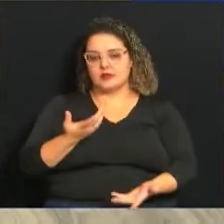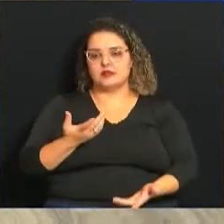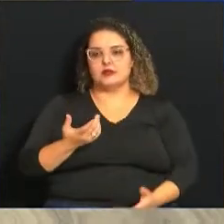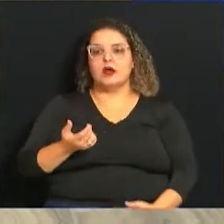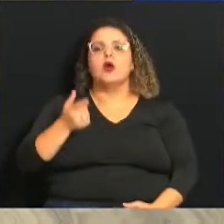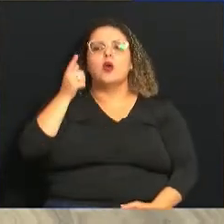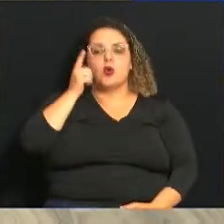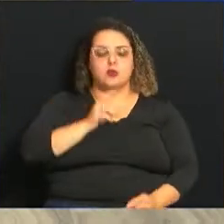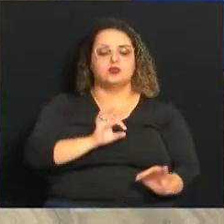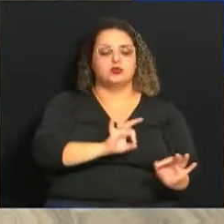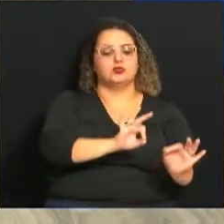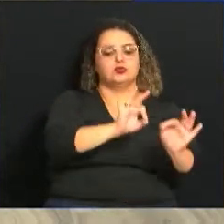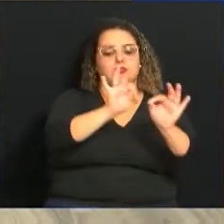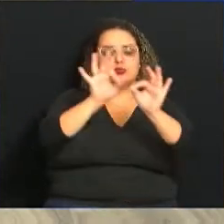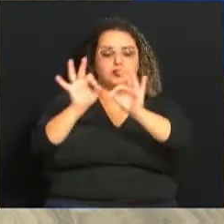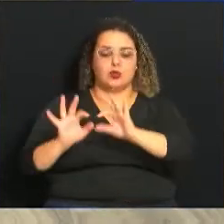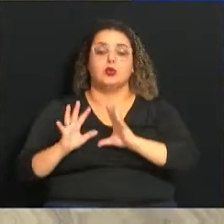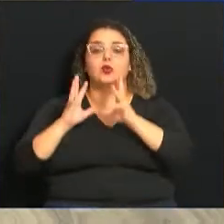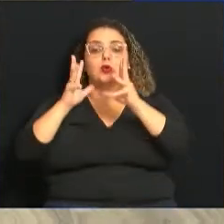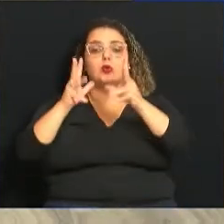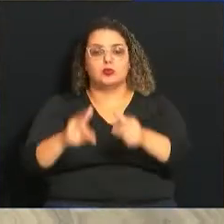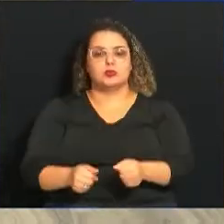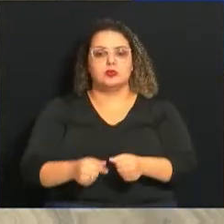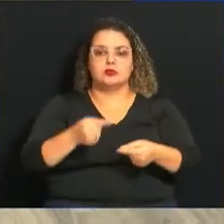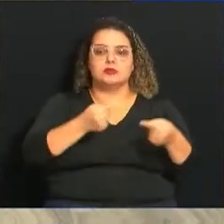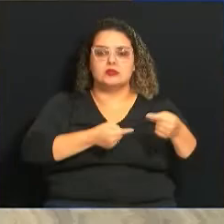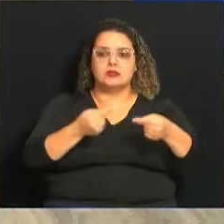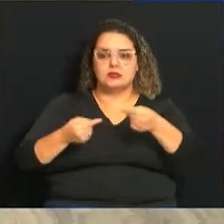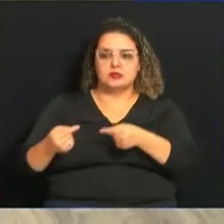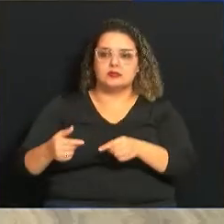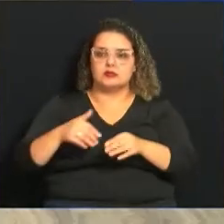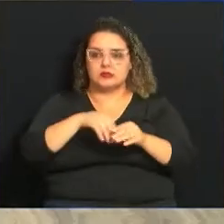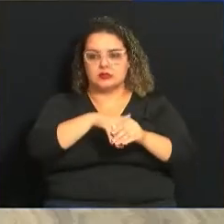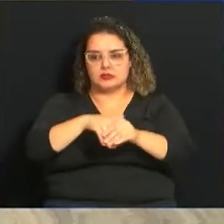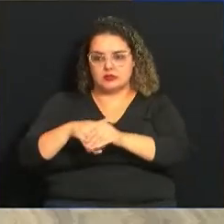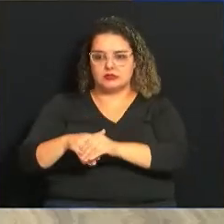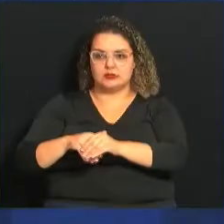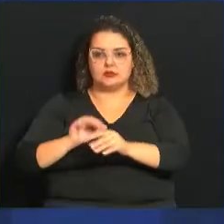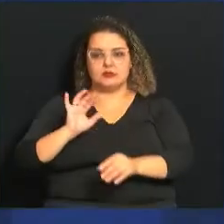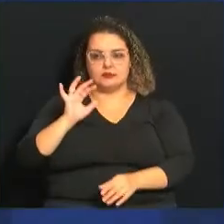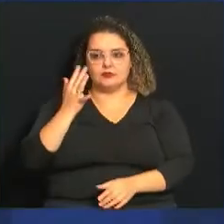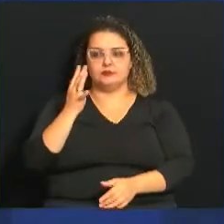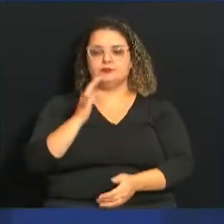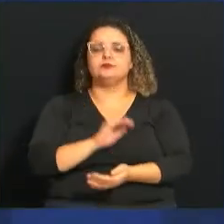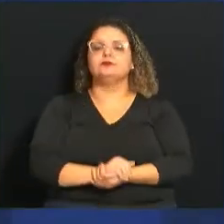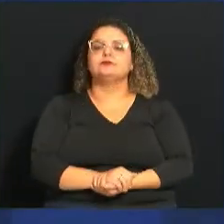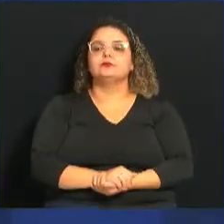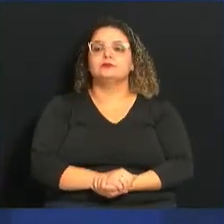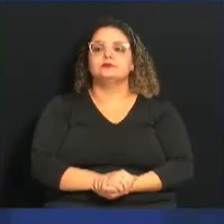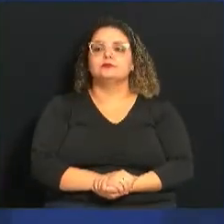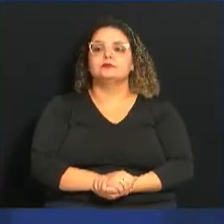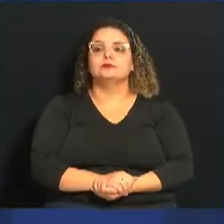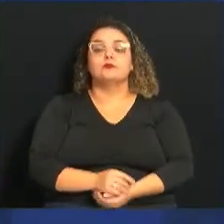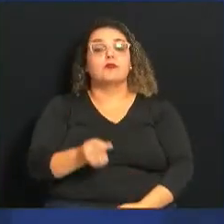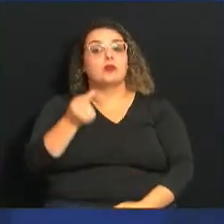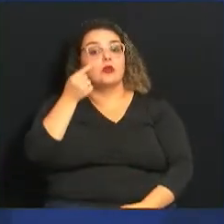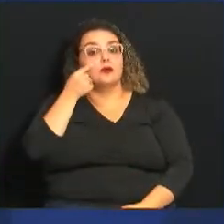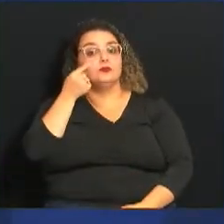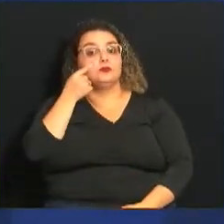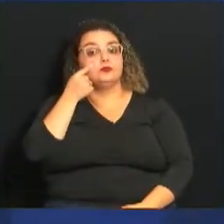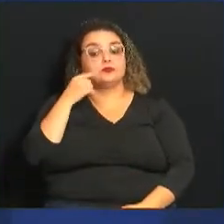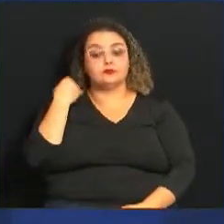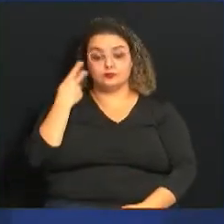assistir na íntegra todas as discussões e votações que aconteceram. Olha só, o vereador Jair da